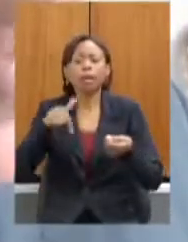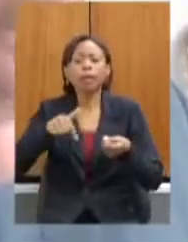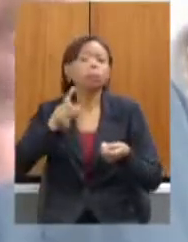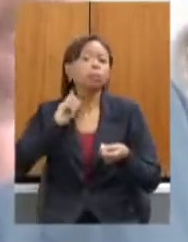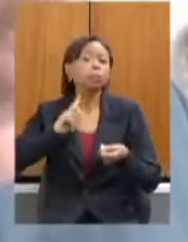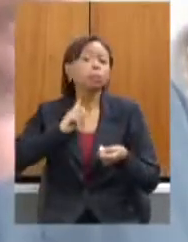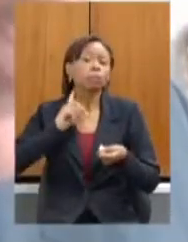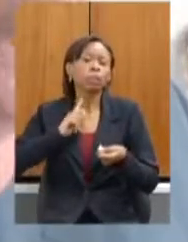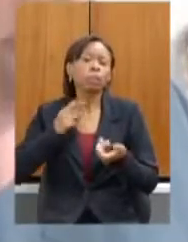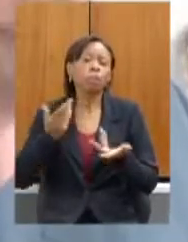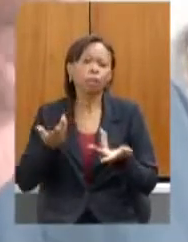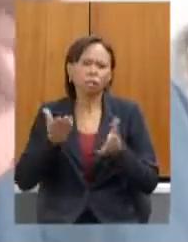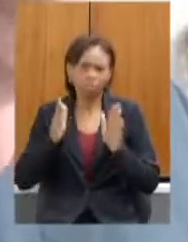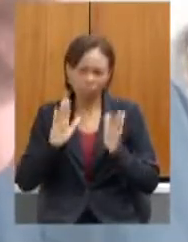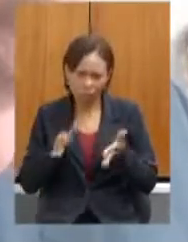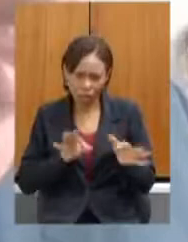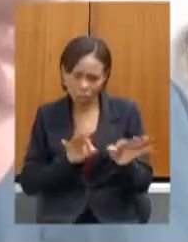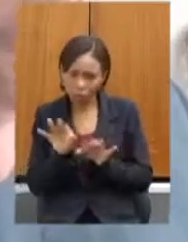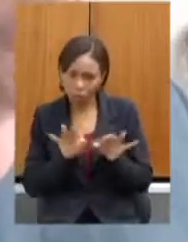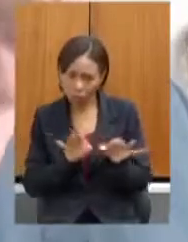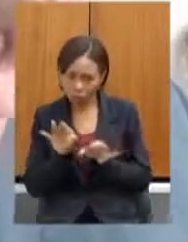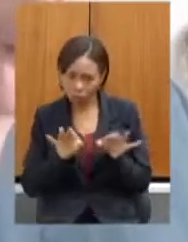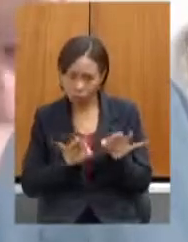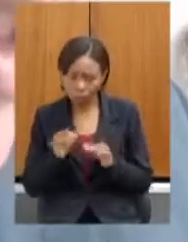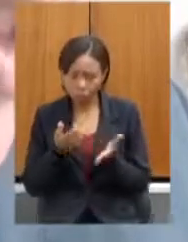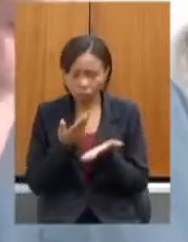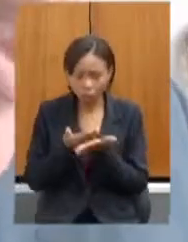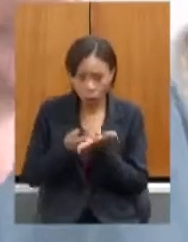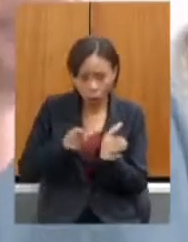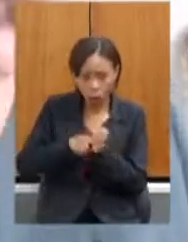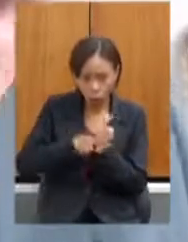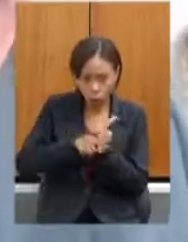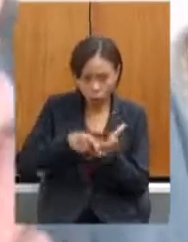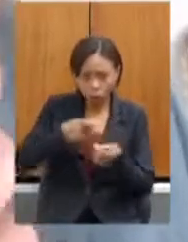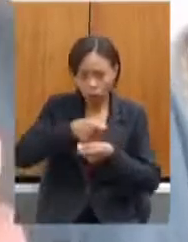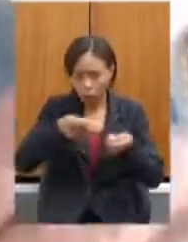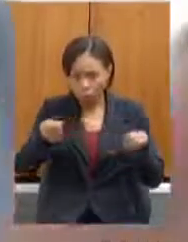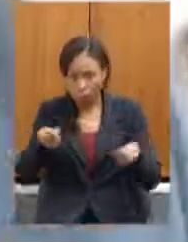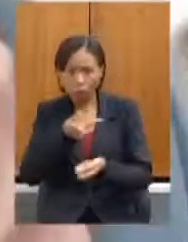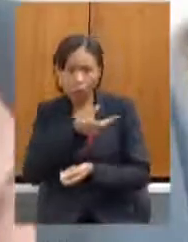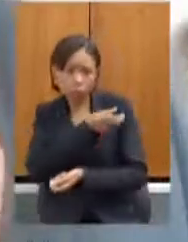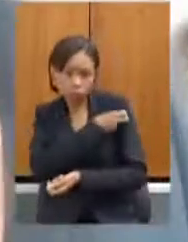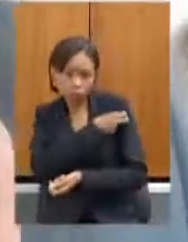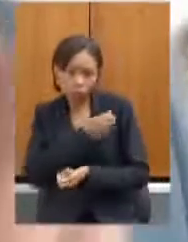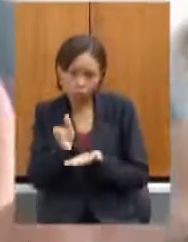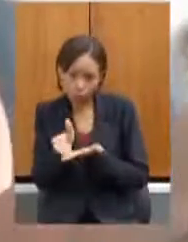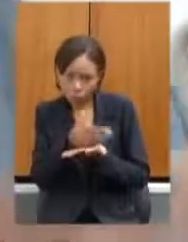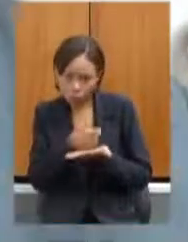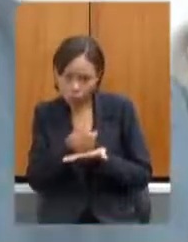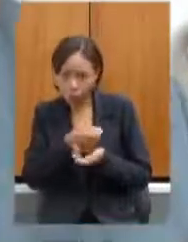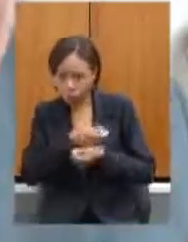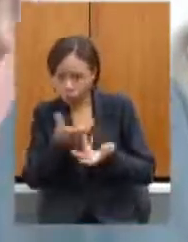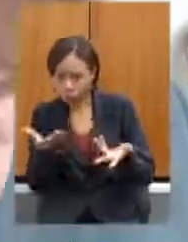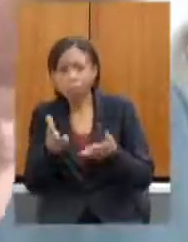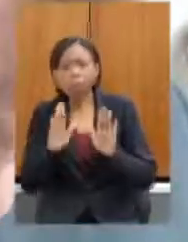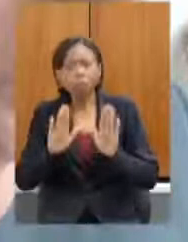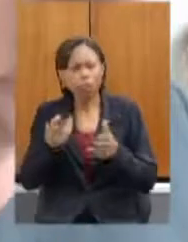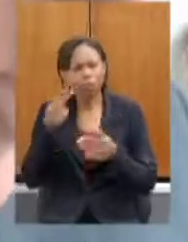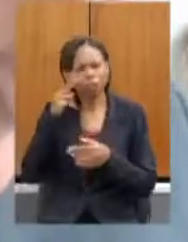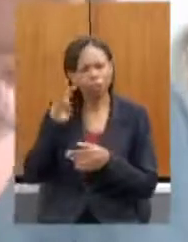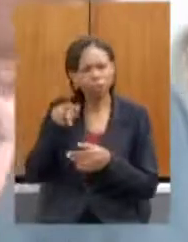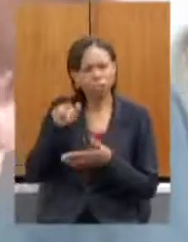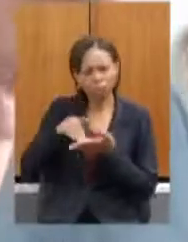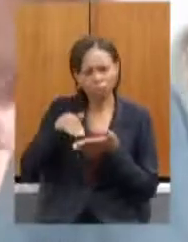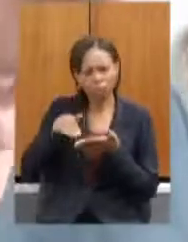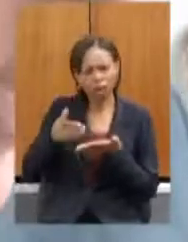do Estado de Minas Gerais Existe algum planejamento do estudo para a contribuição entre ação das mesmas alguém que o secretário na sua explanação Inicial